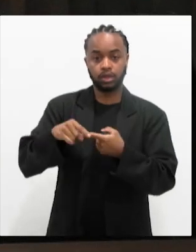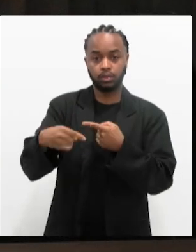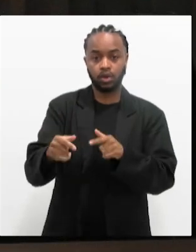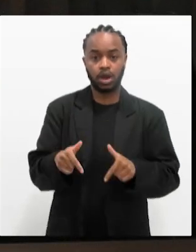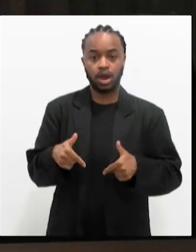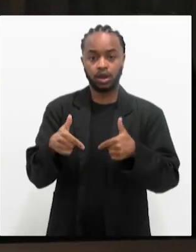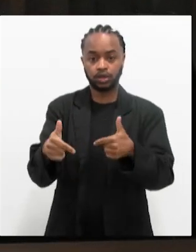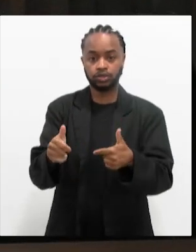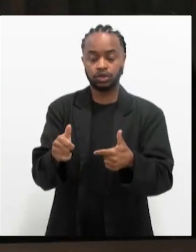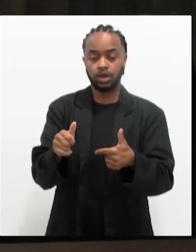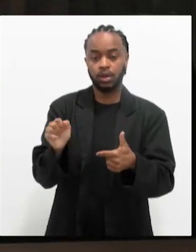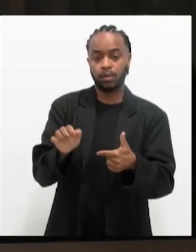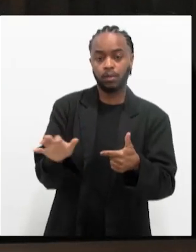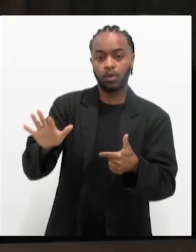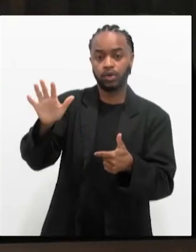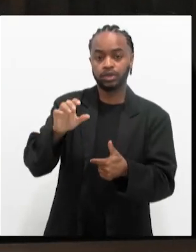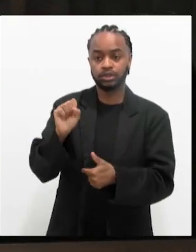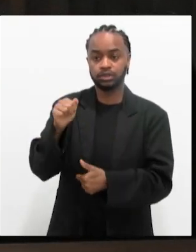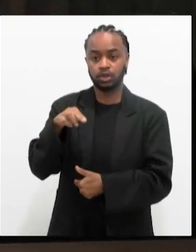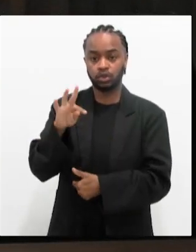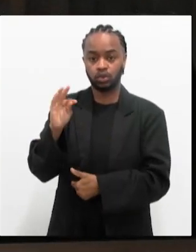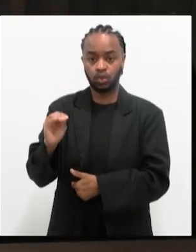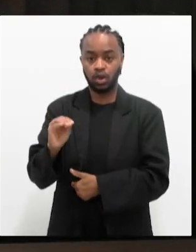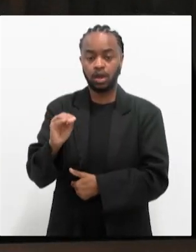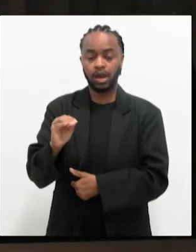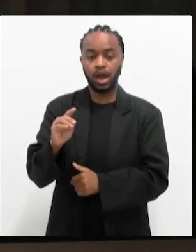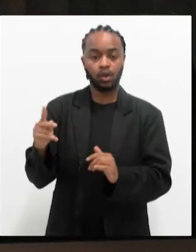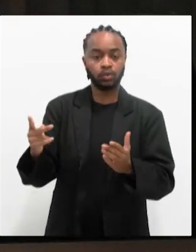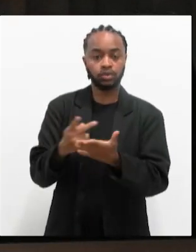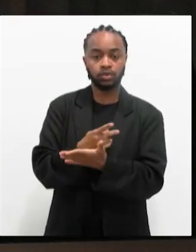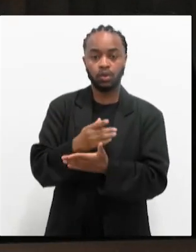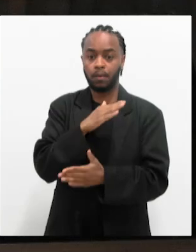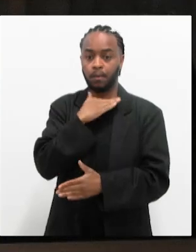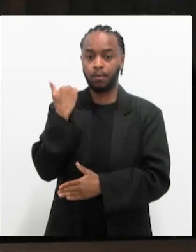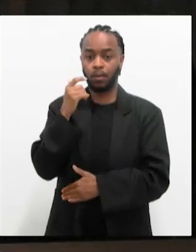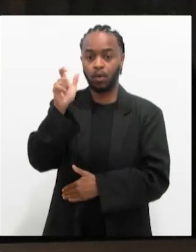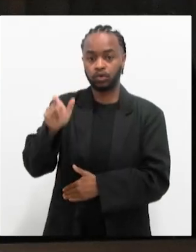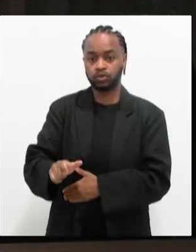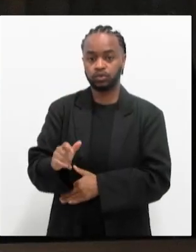Morro Santo Amaro que resultou na morte de um morador.